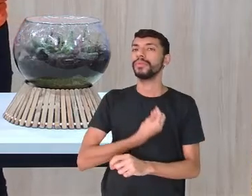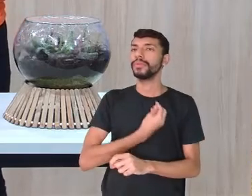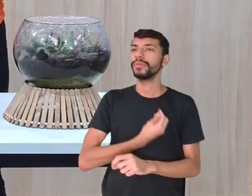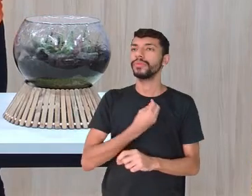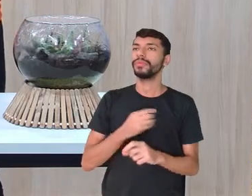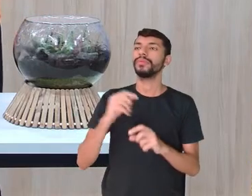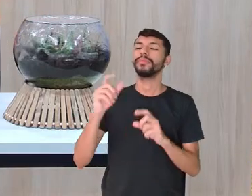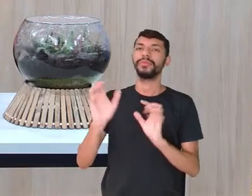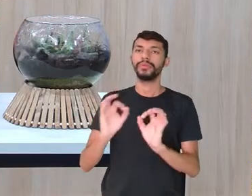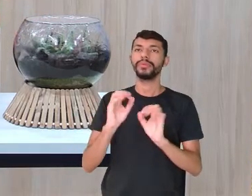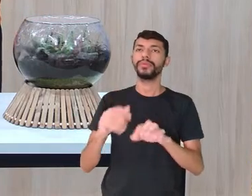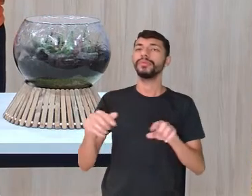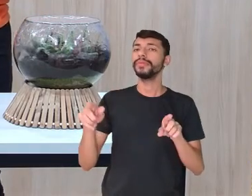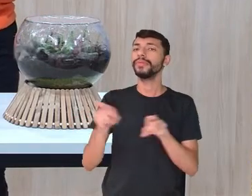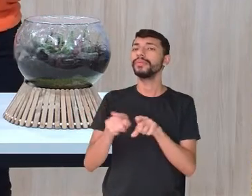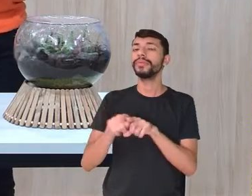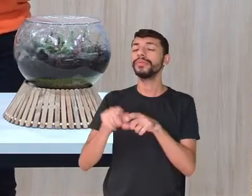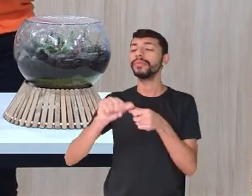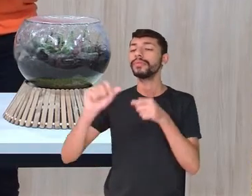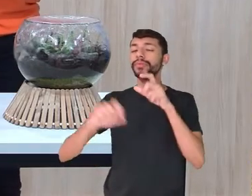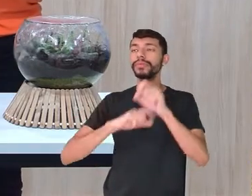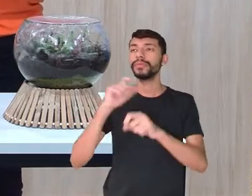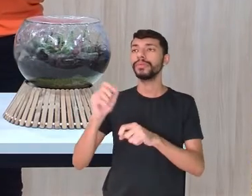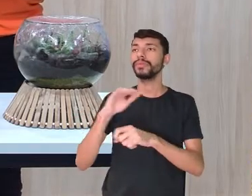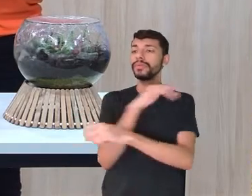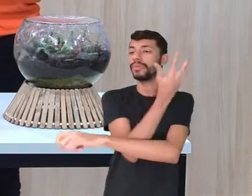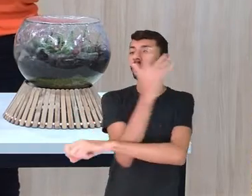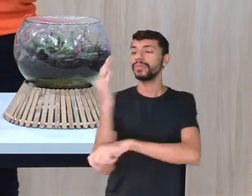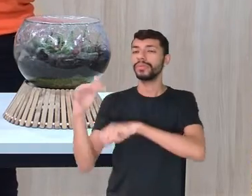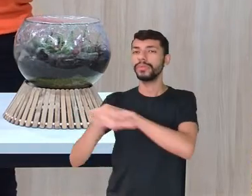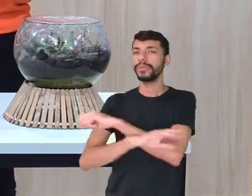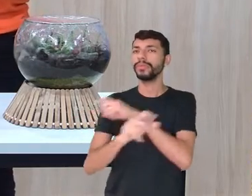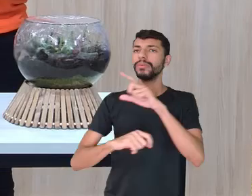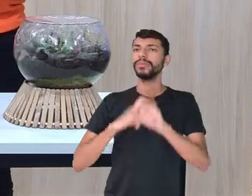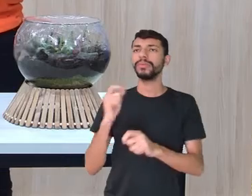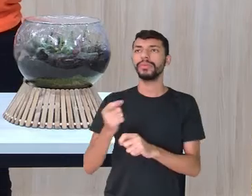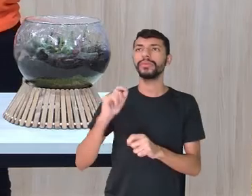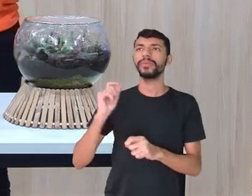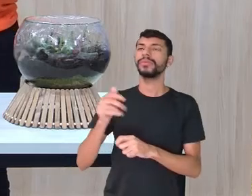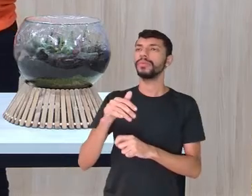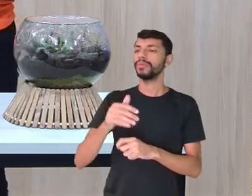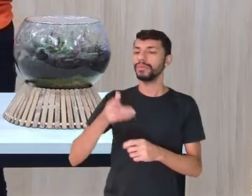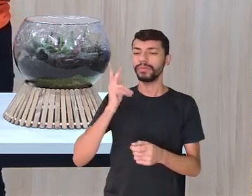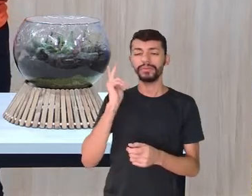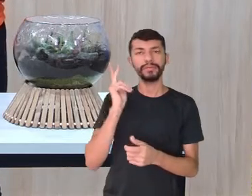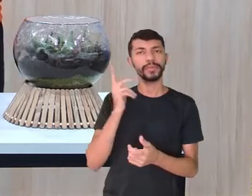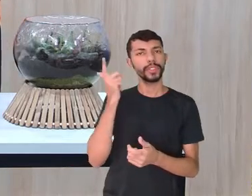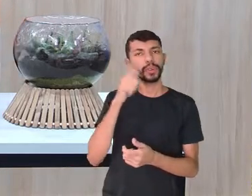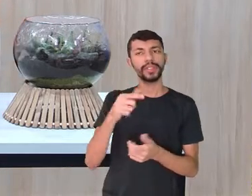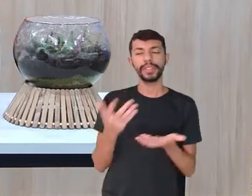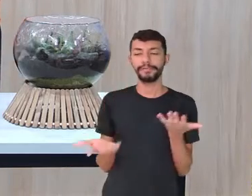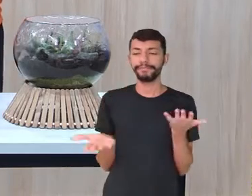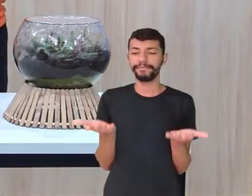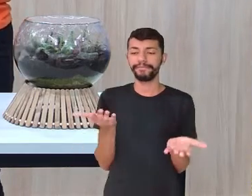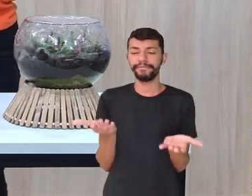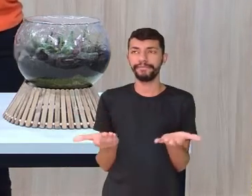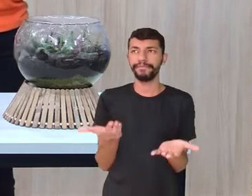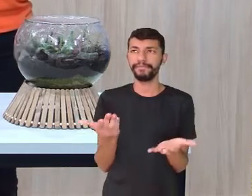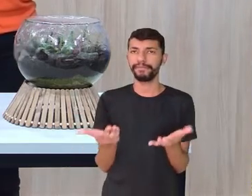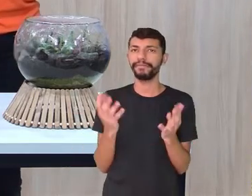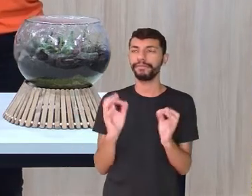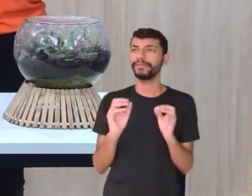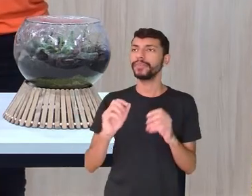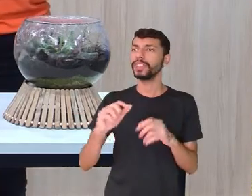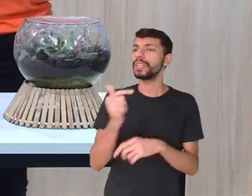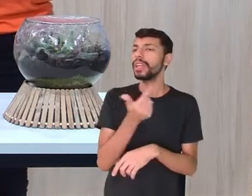entre si, e fazendo com que esse ecossistema ele permaneça em equilíbrio, que